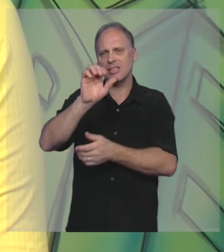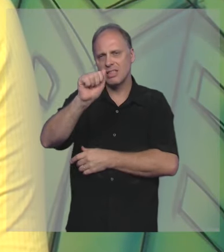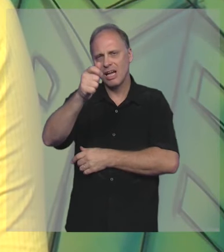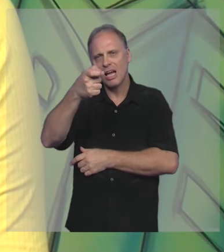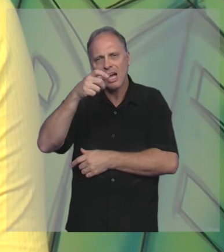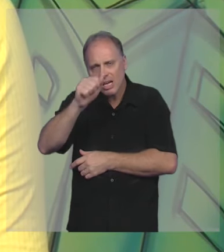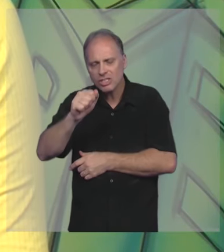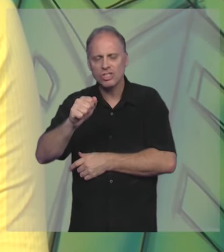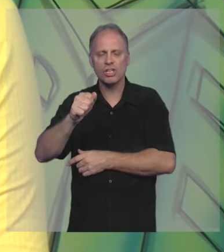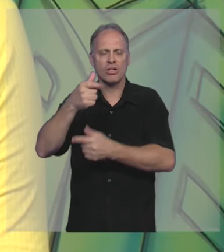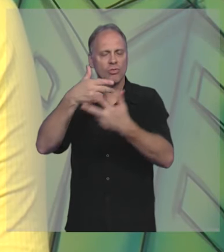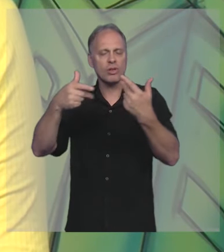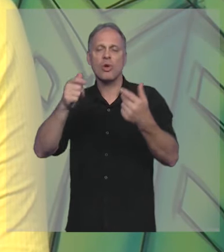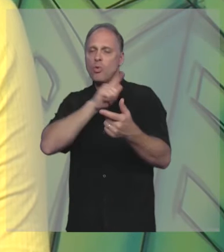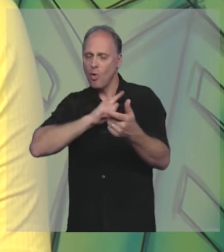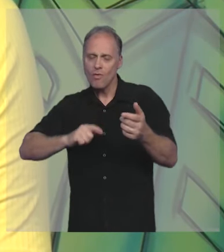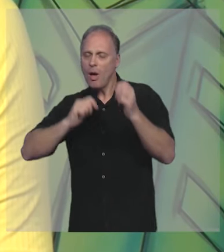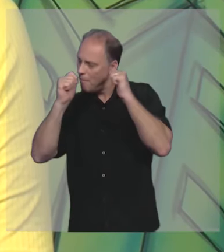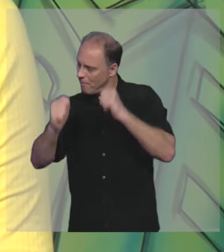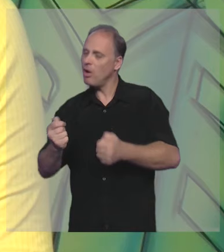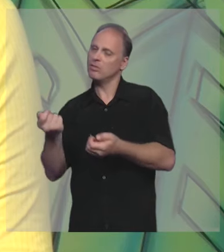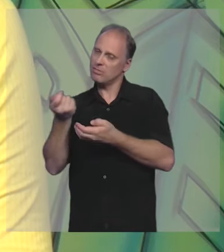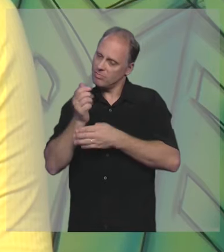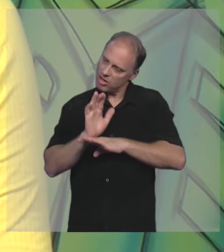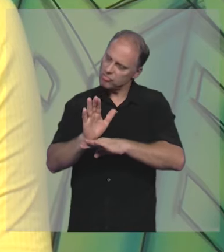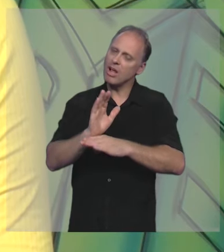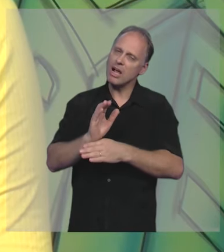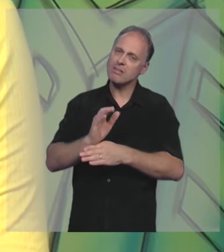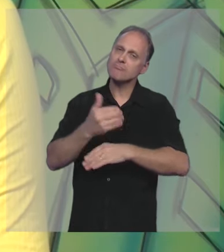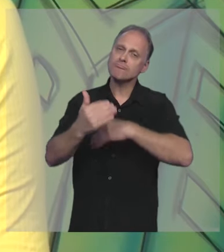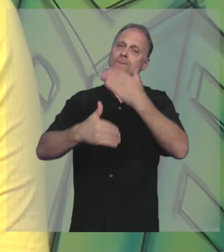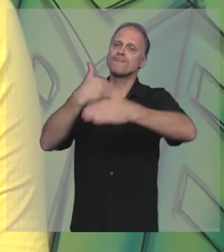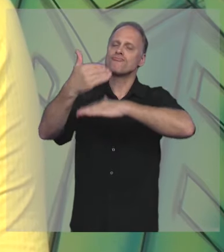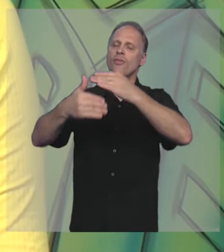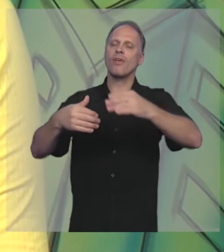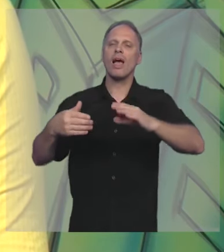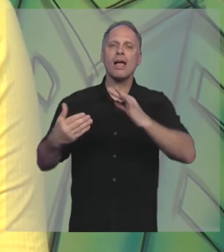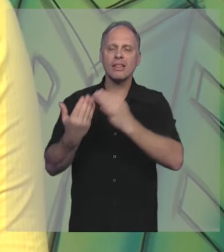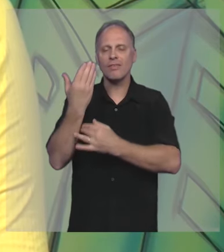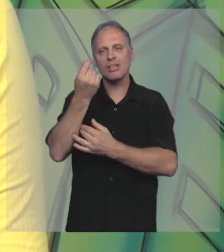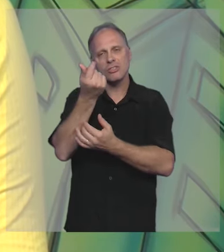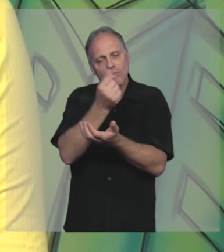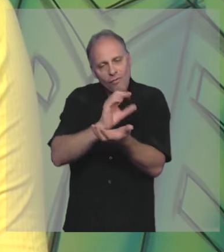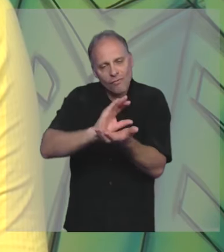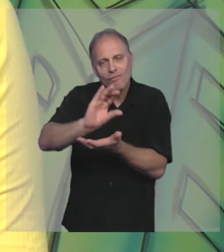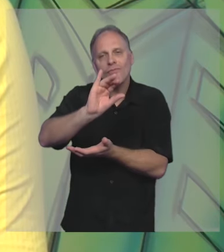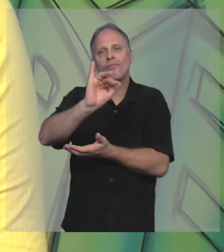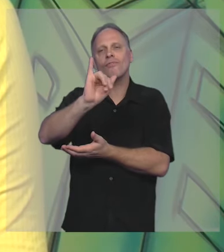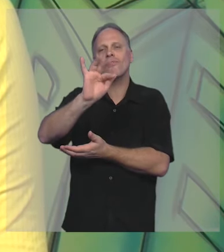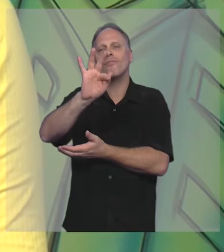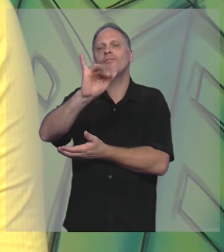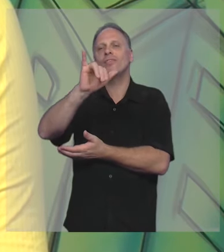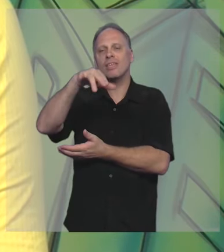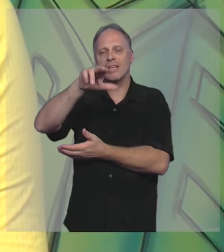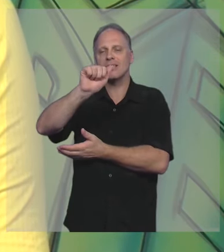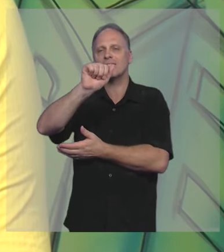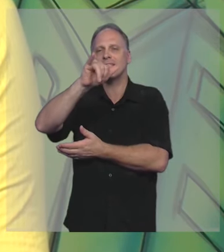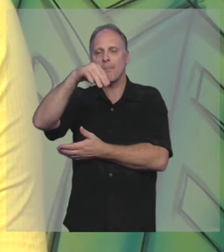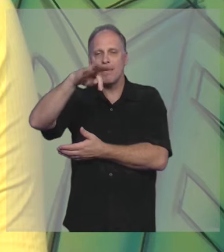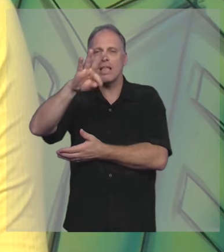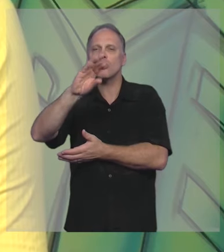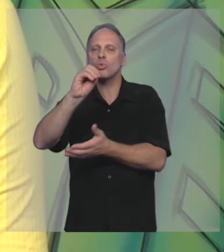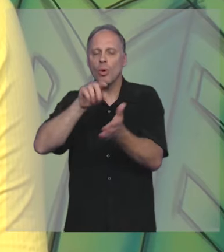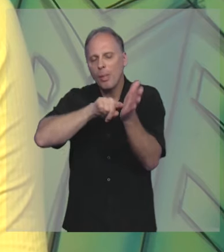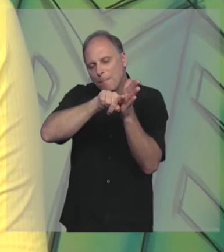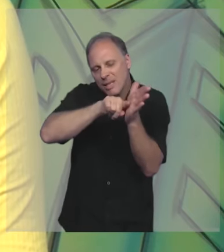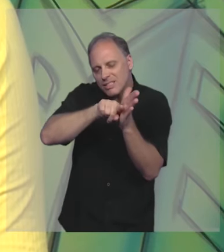taxas, tributos, né, o governo pode incentivar isso exatamente com os fundos, com os financiamentos das pesquisas,